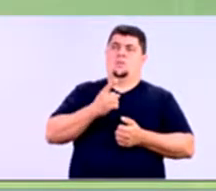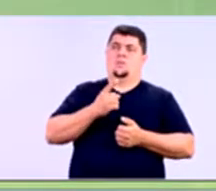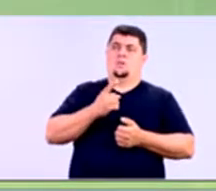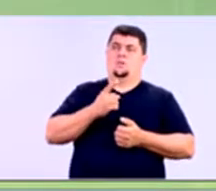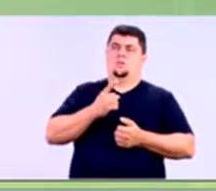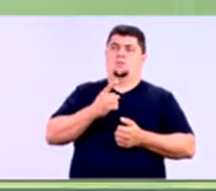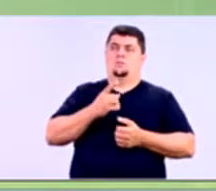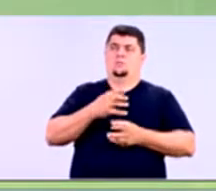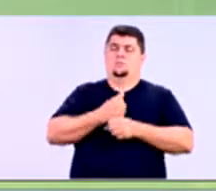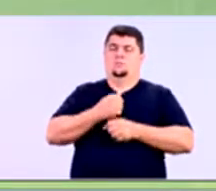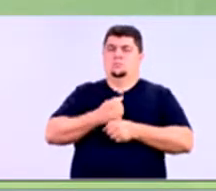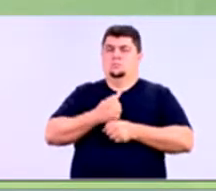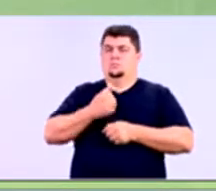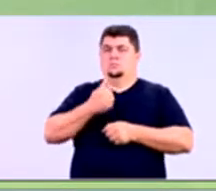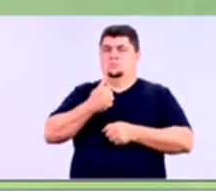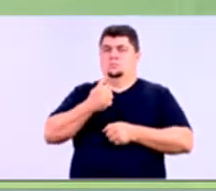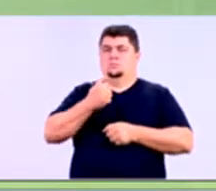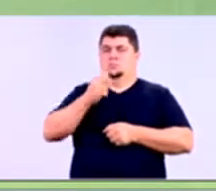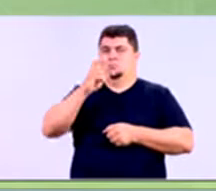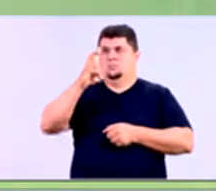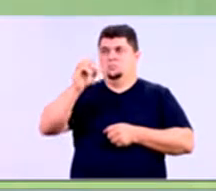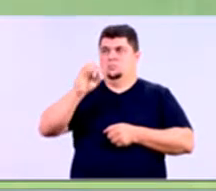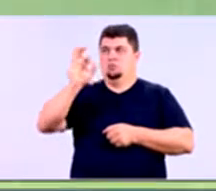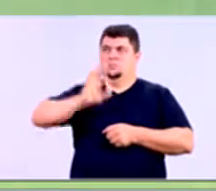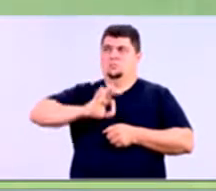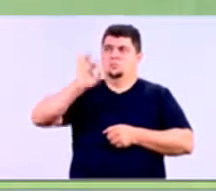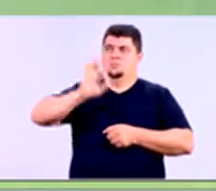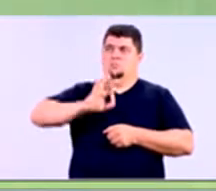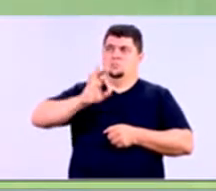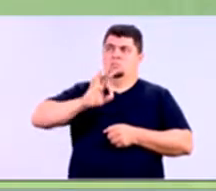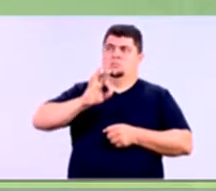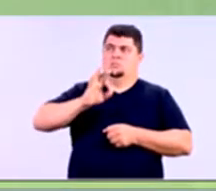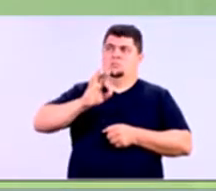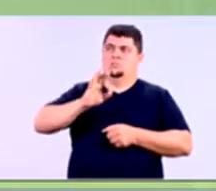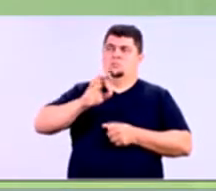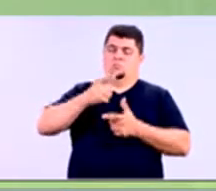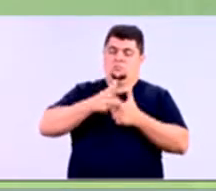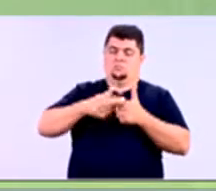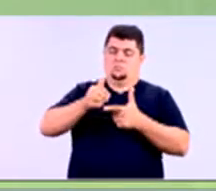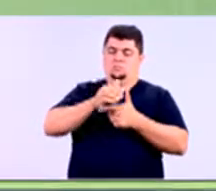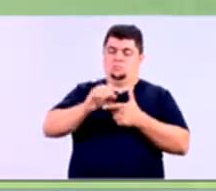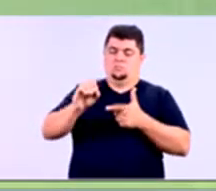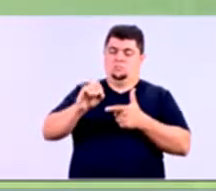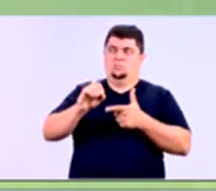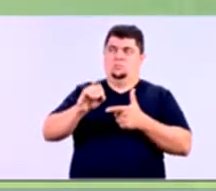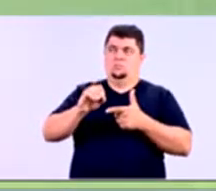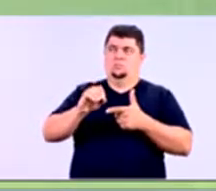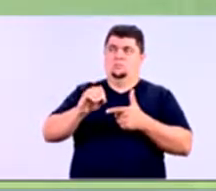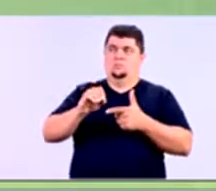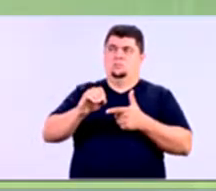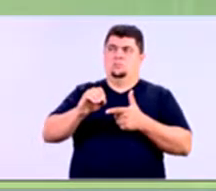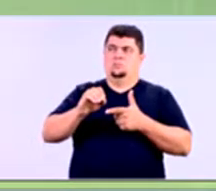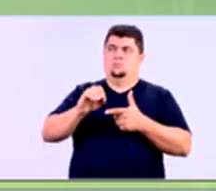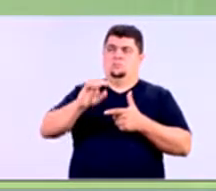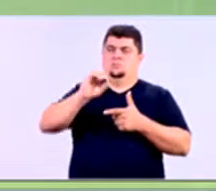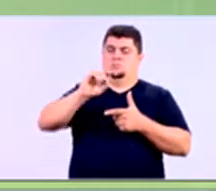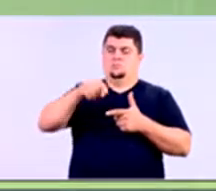a taxa anual 50% dividido para 100 é o mesmo